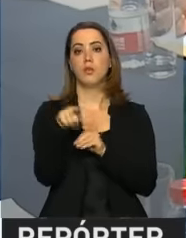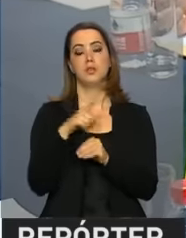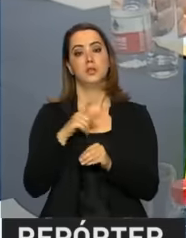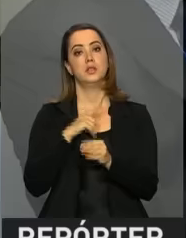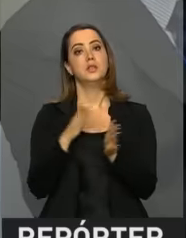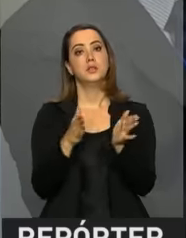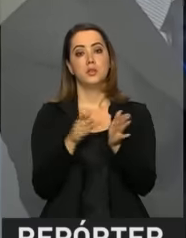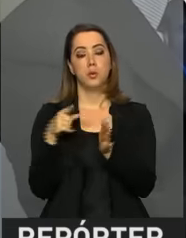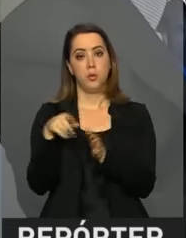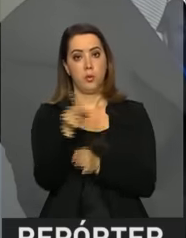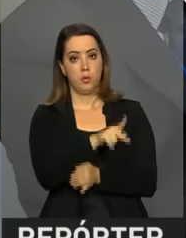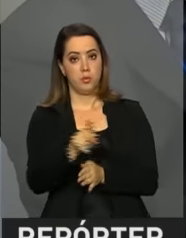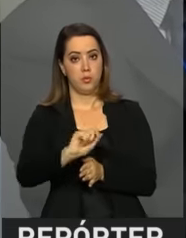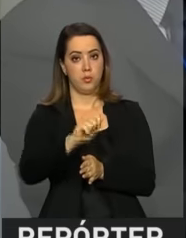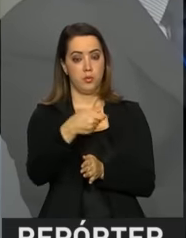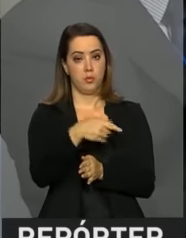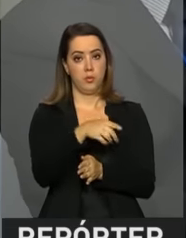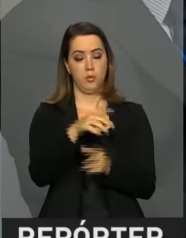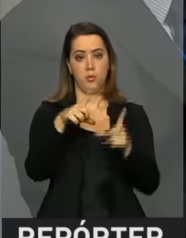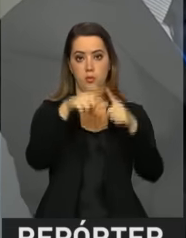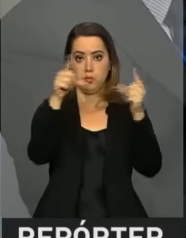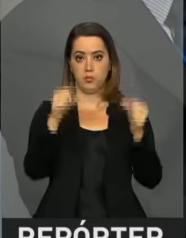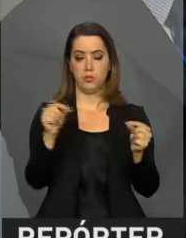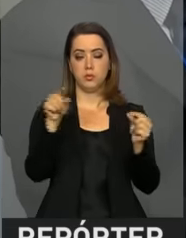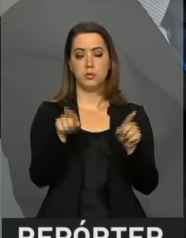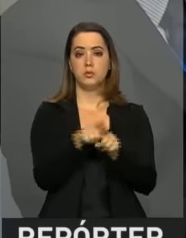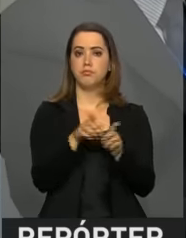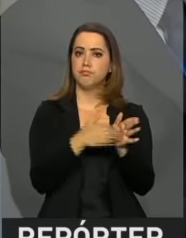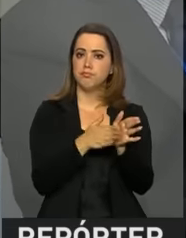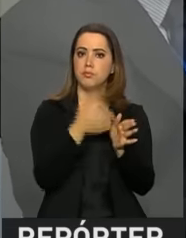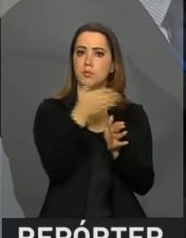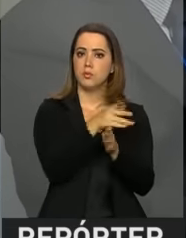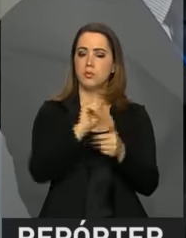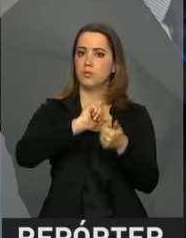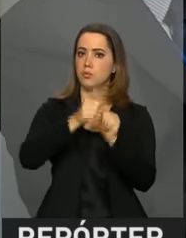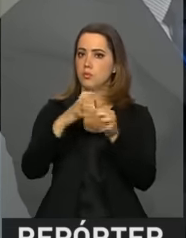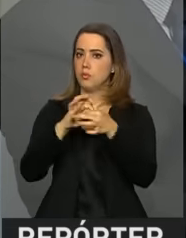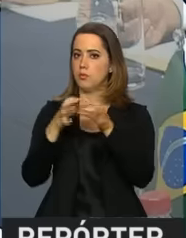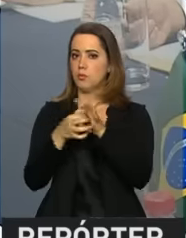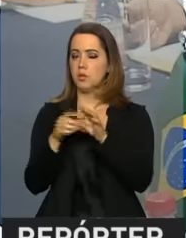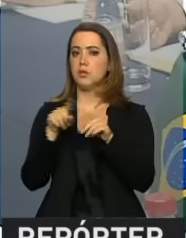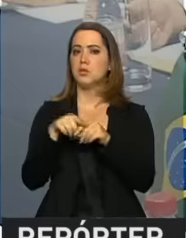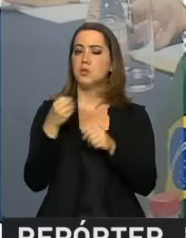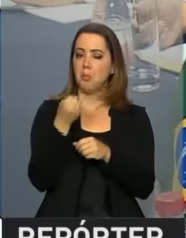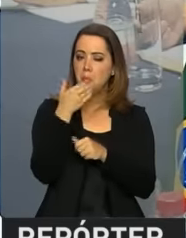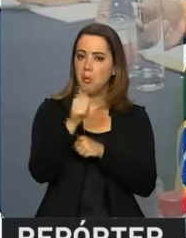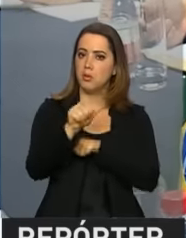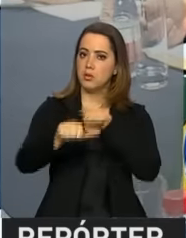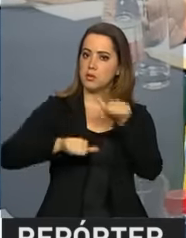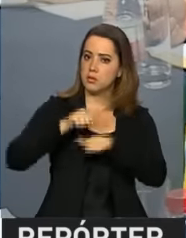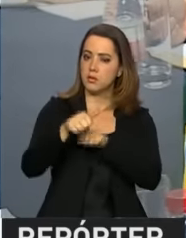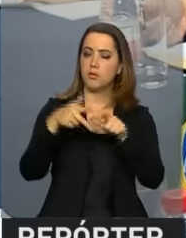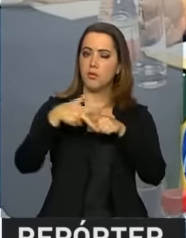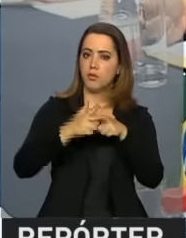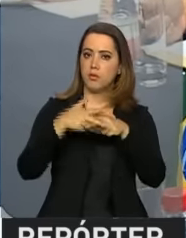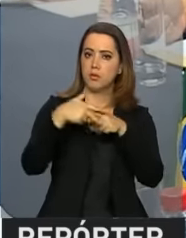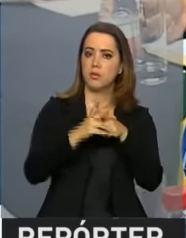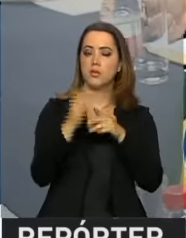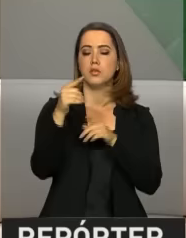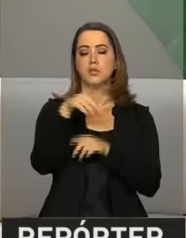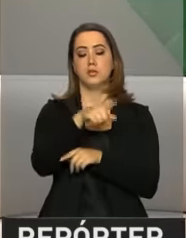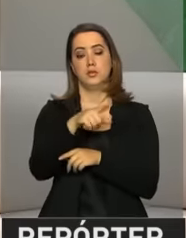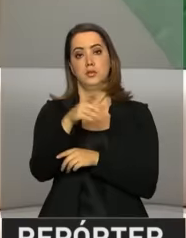Jogos Olímpicos, considerou importantes as reformas anunciadas pelo governo brasileiro e convidou Temer a uma visita ao